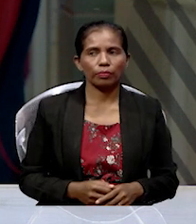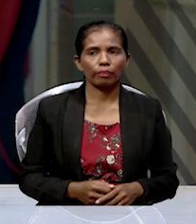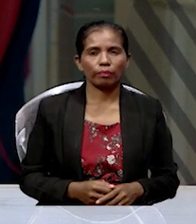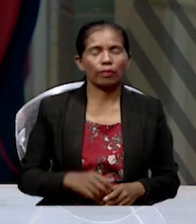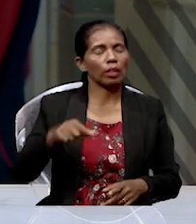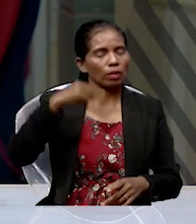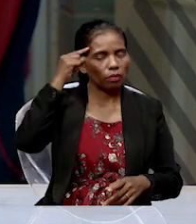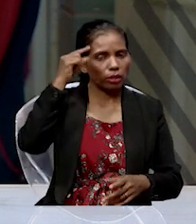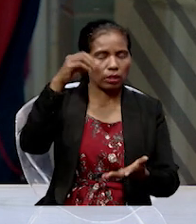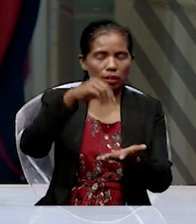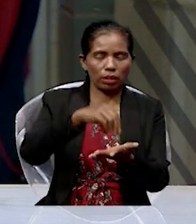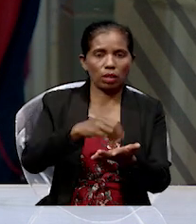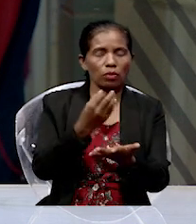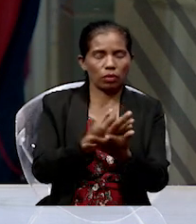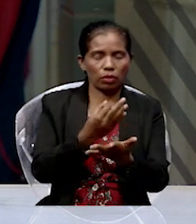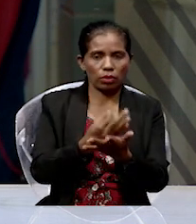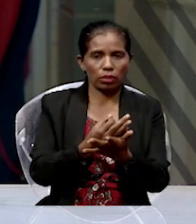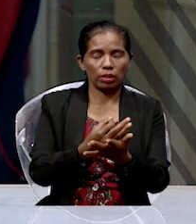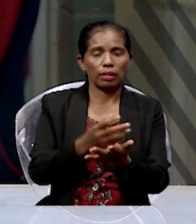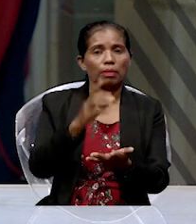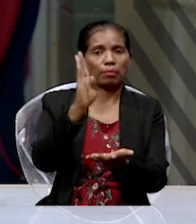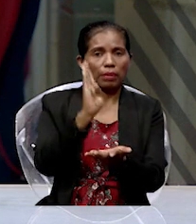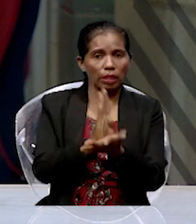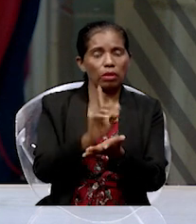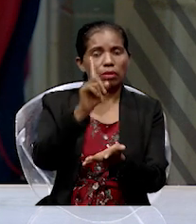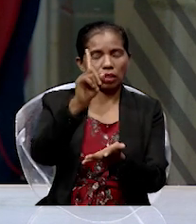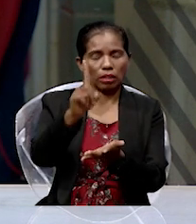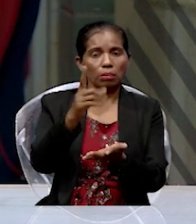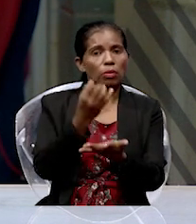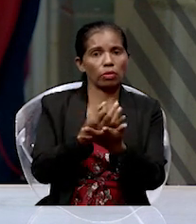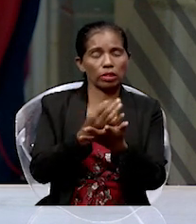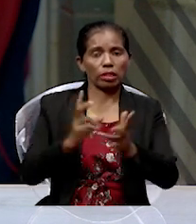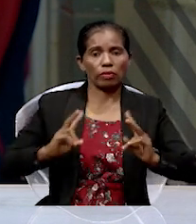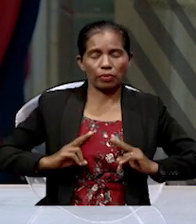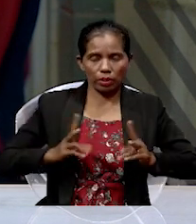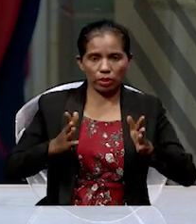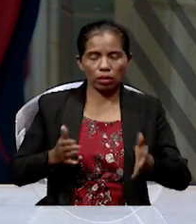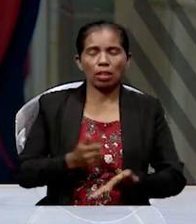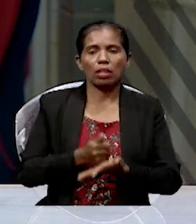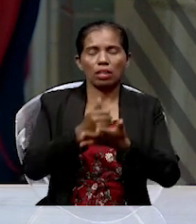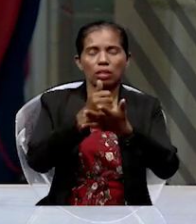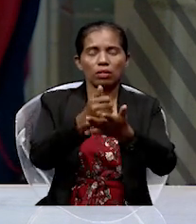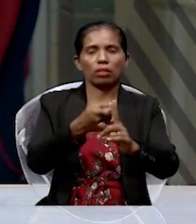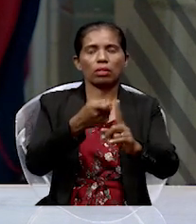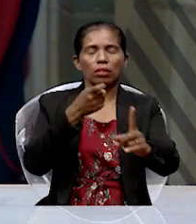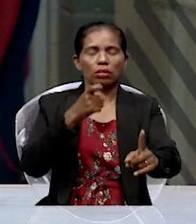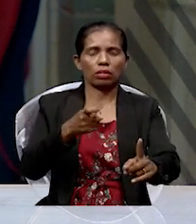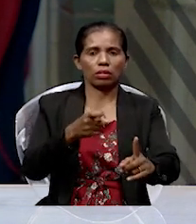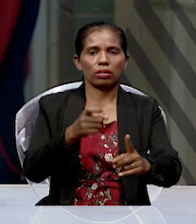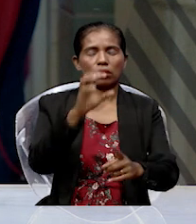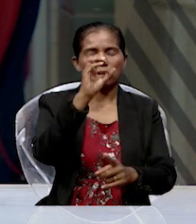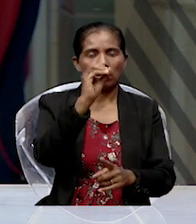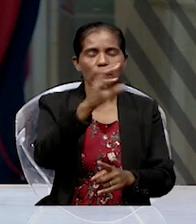Governo se prevê orçamento bilhão ida para fundos veteranos, onde sustenta veteranos russi grau zero